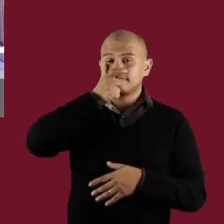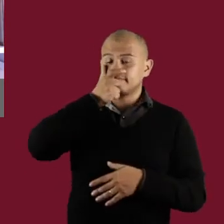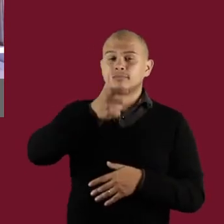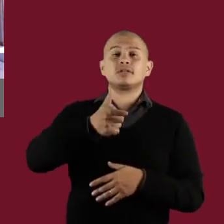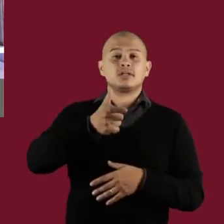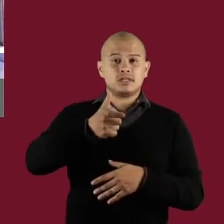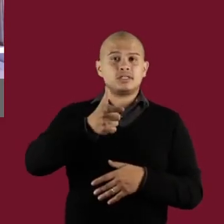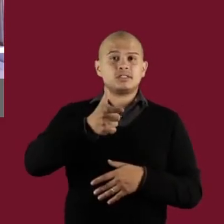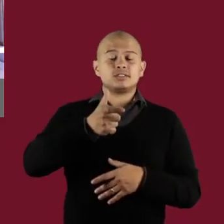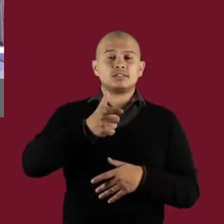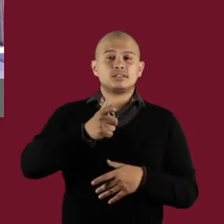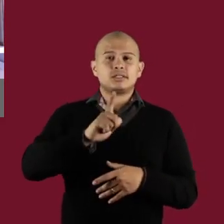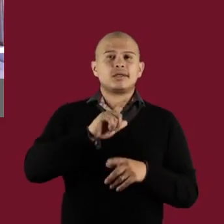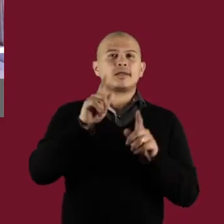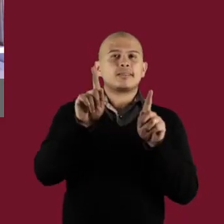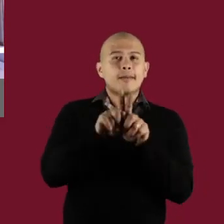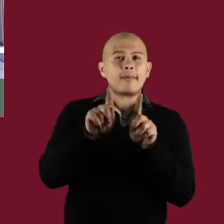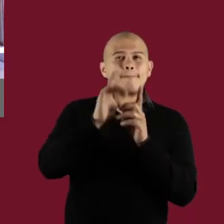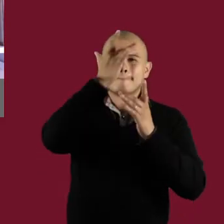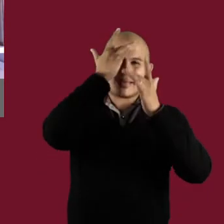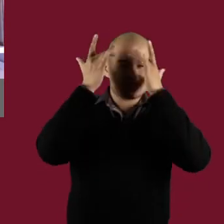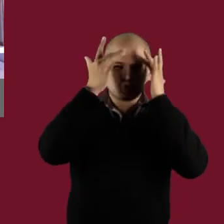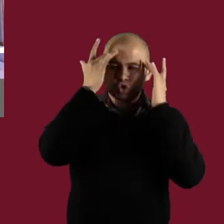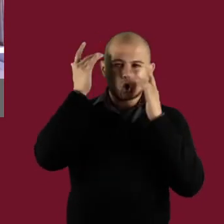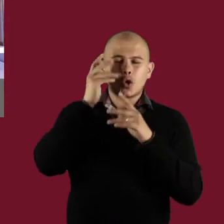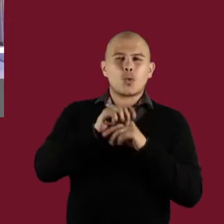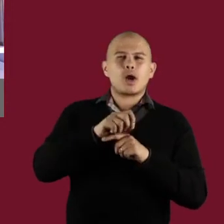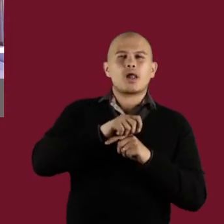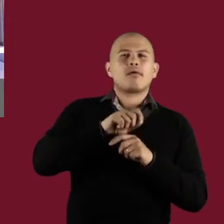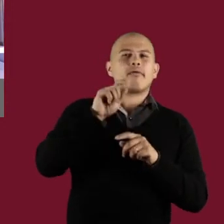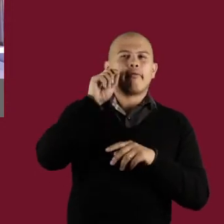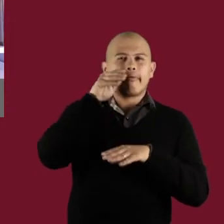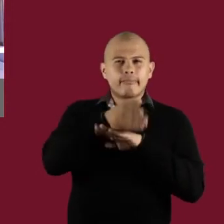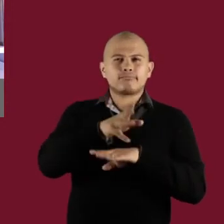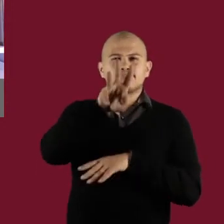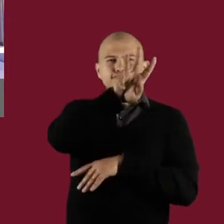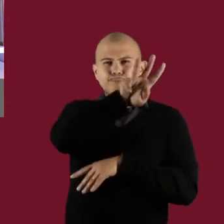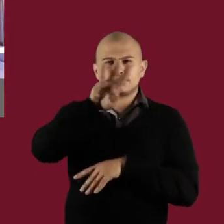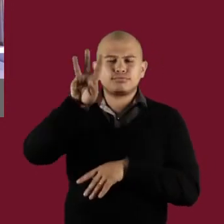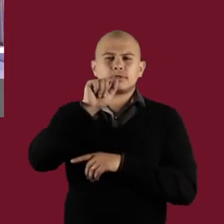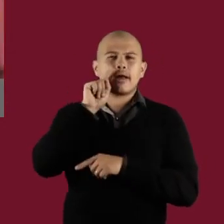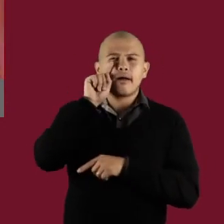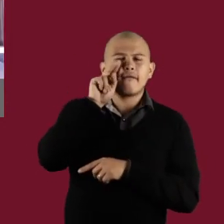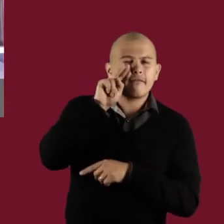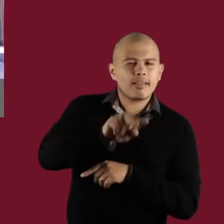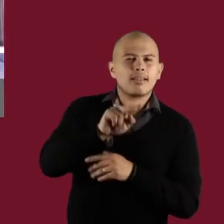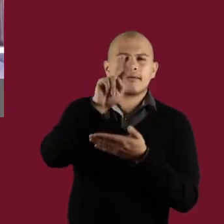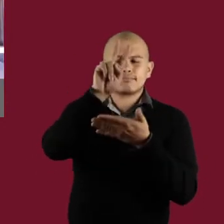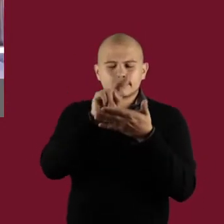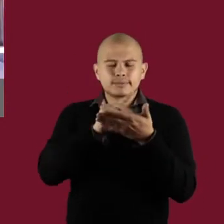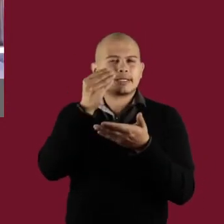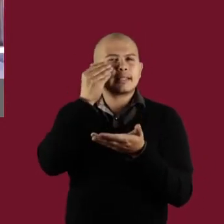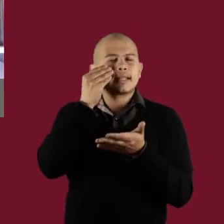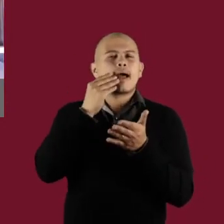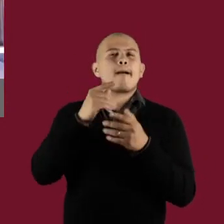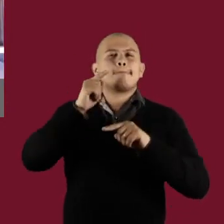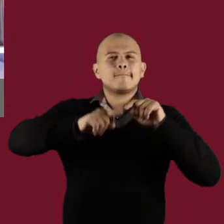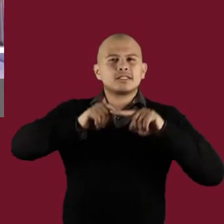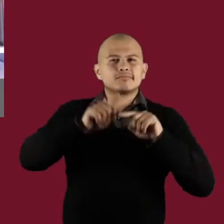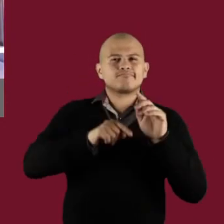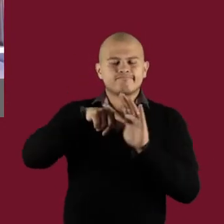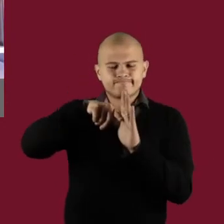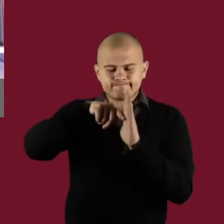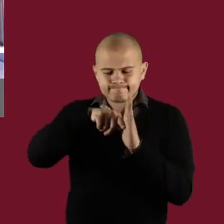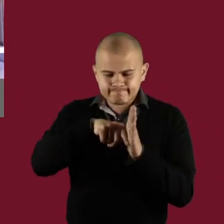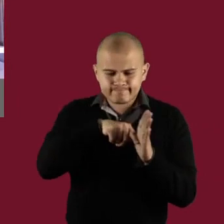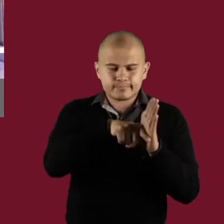nossa página, portanto, tentam procurar este material, tentam ir um pouco mais a fundo. Temos o concurso de filmes sobre